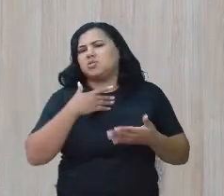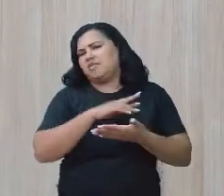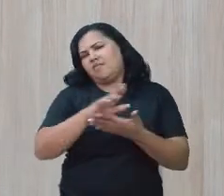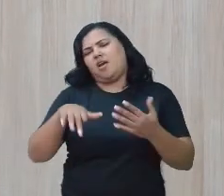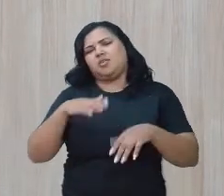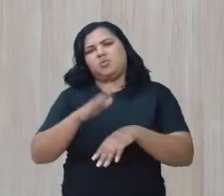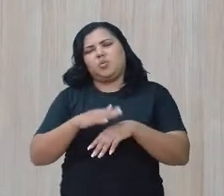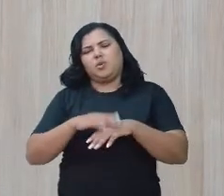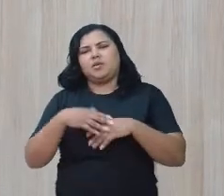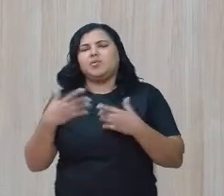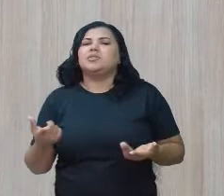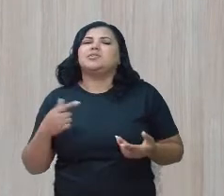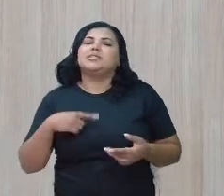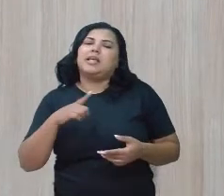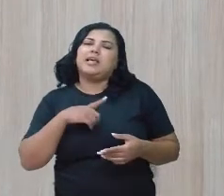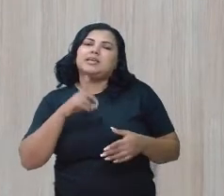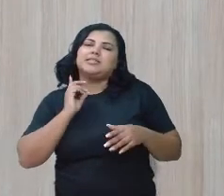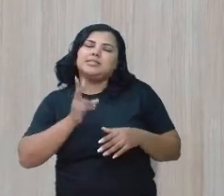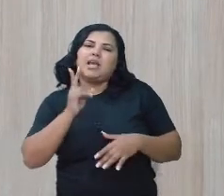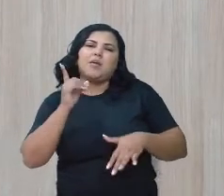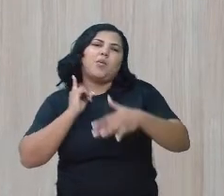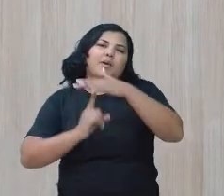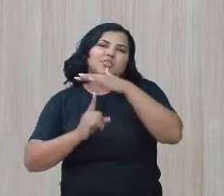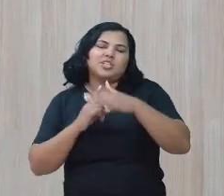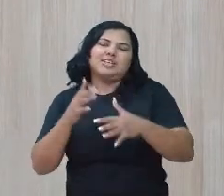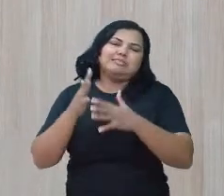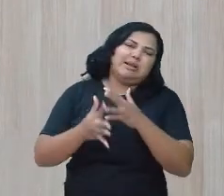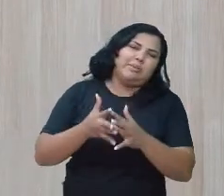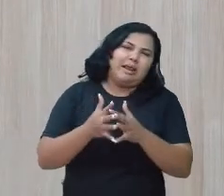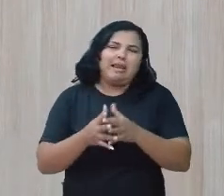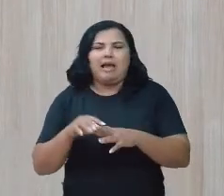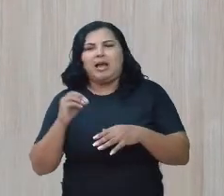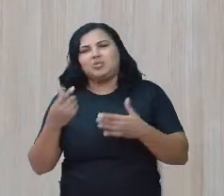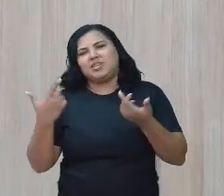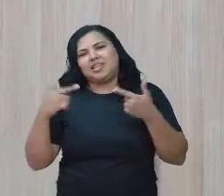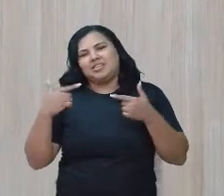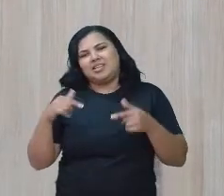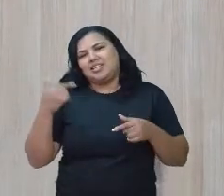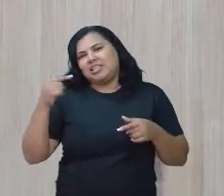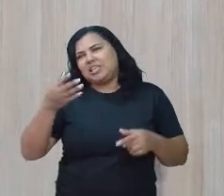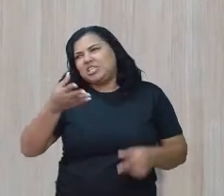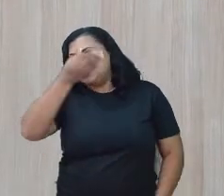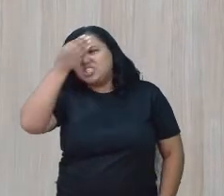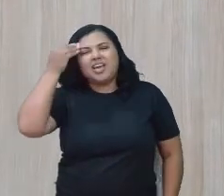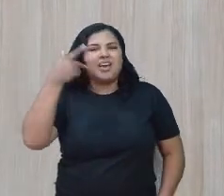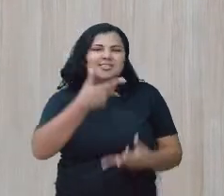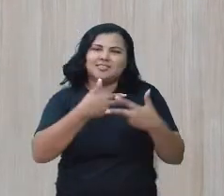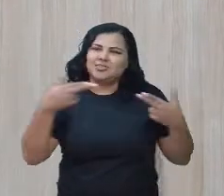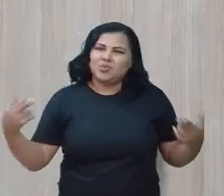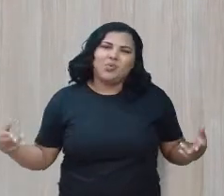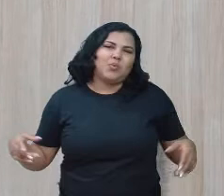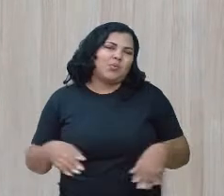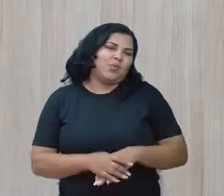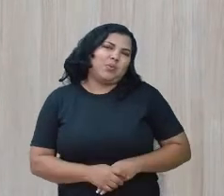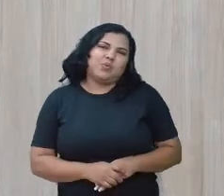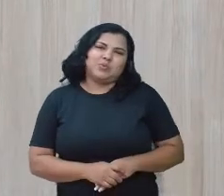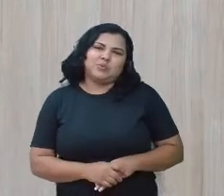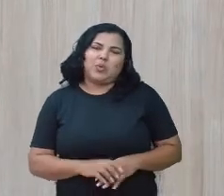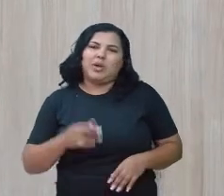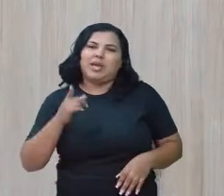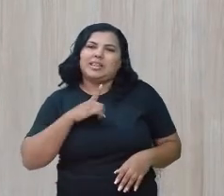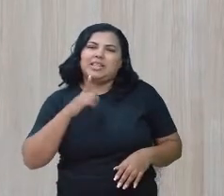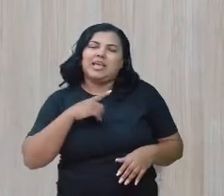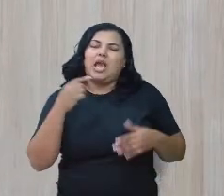momentos. Por isso, sempre tem um personagem atrapalhado, né, ou que não tem memória, né, ou que tem